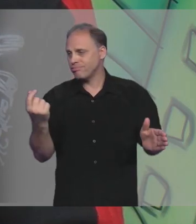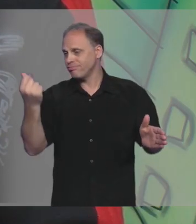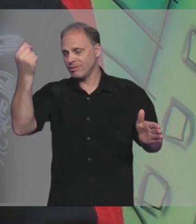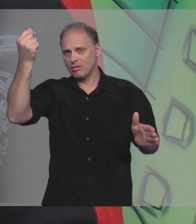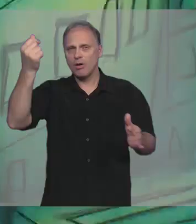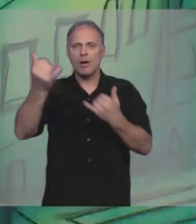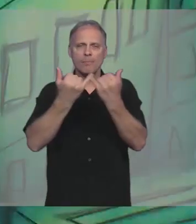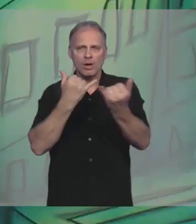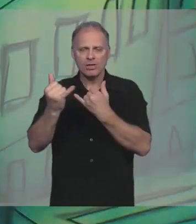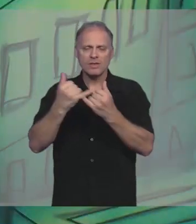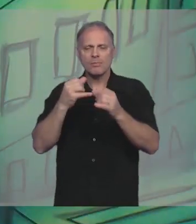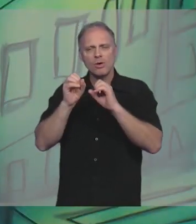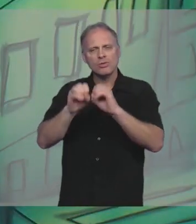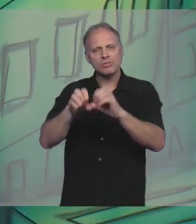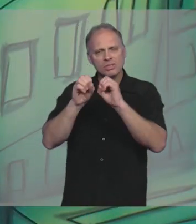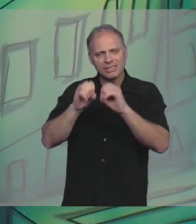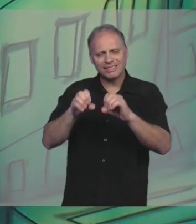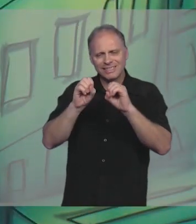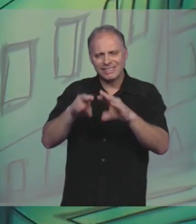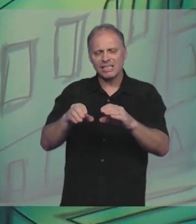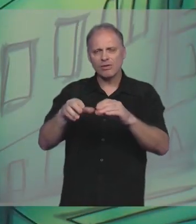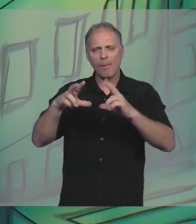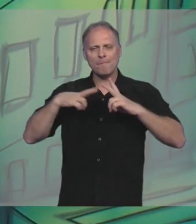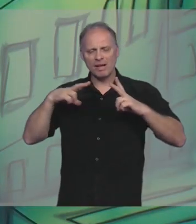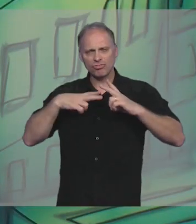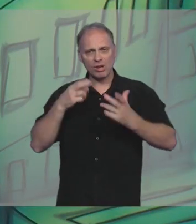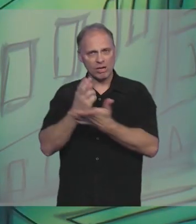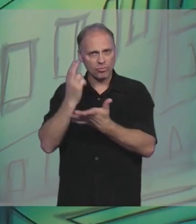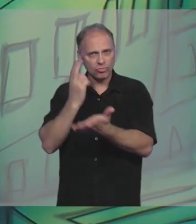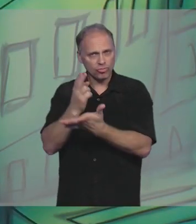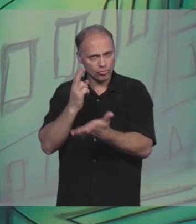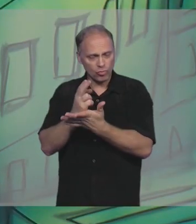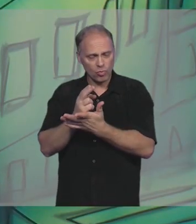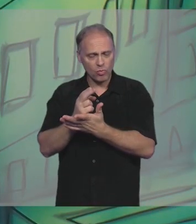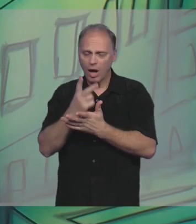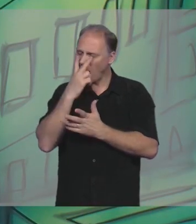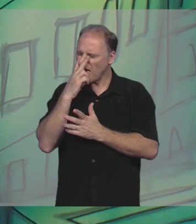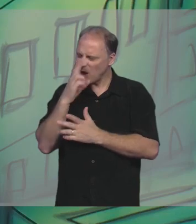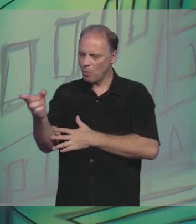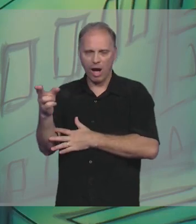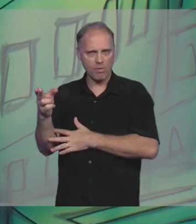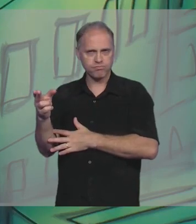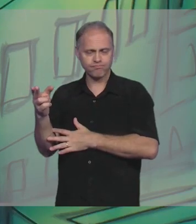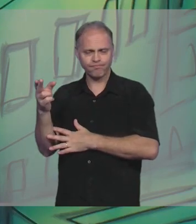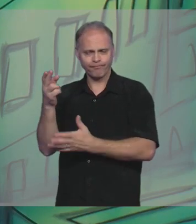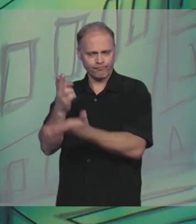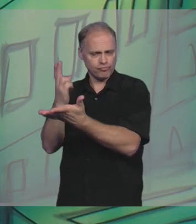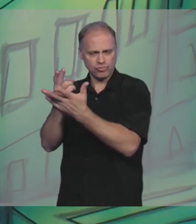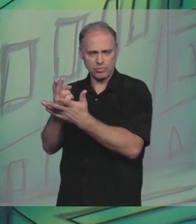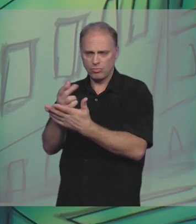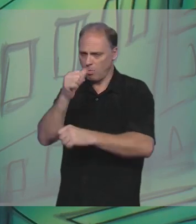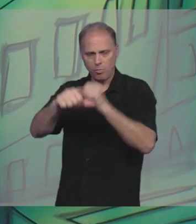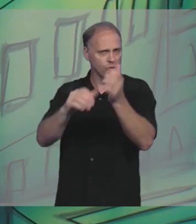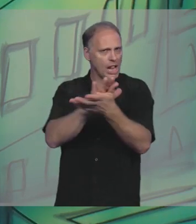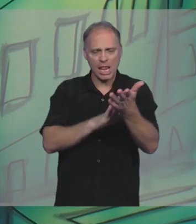o ensino particular continua, né, nos mesmos moldes, né? Então, quer